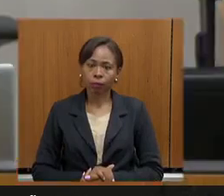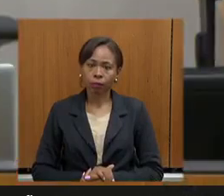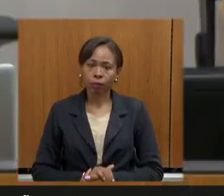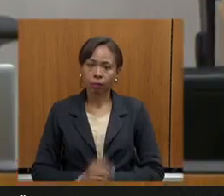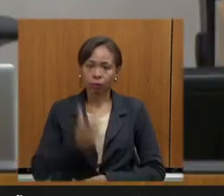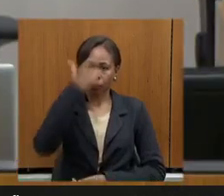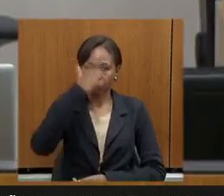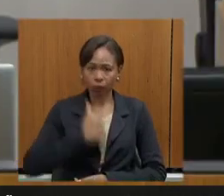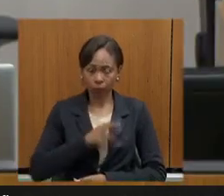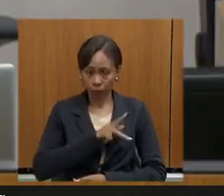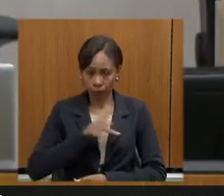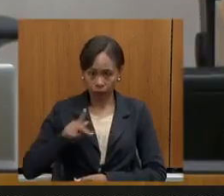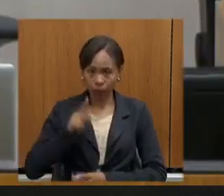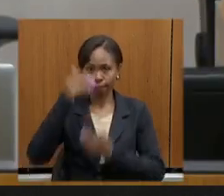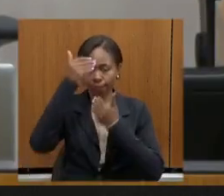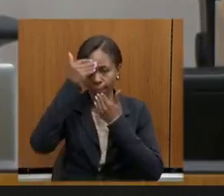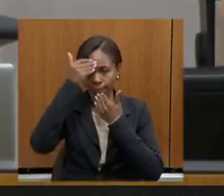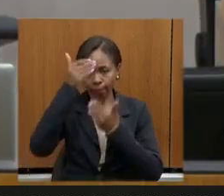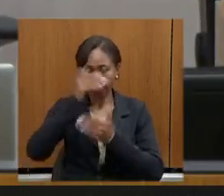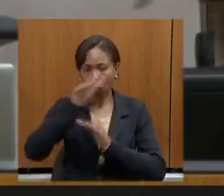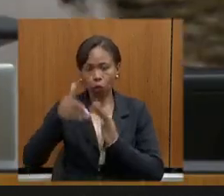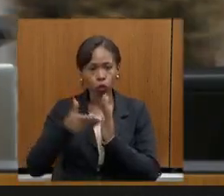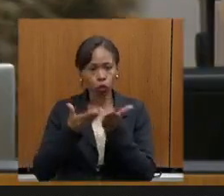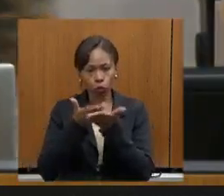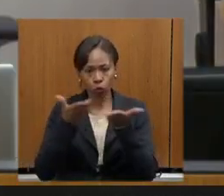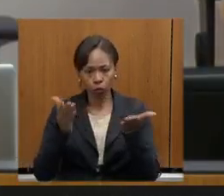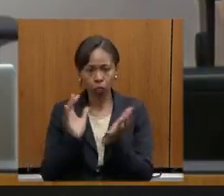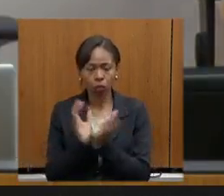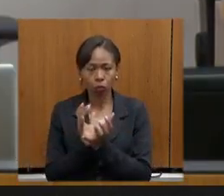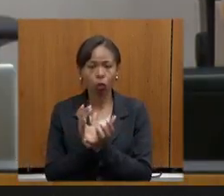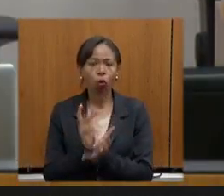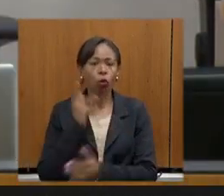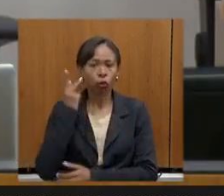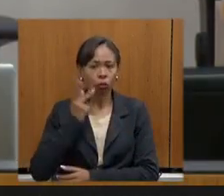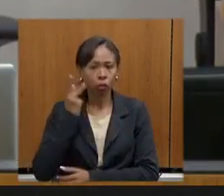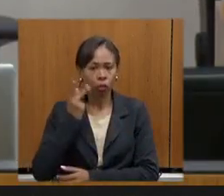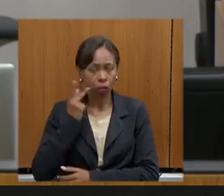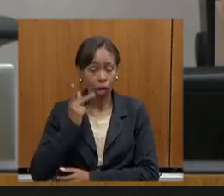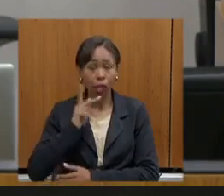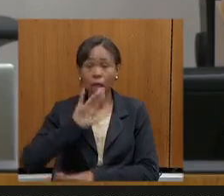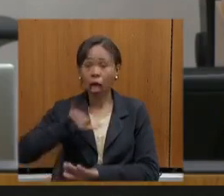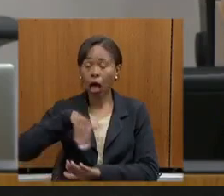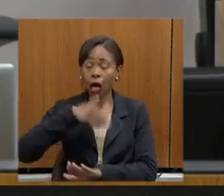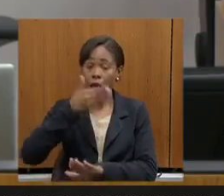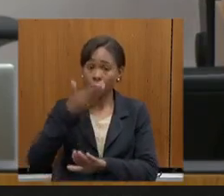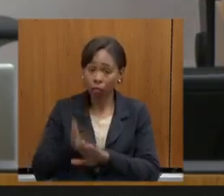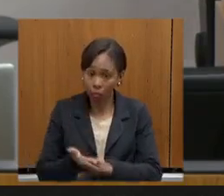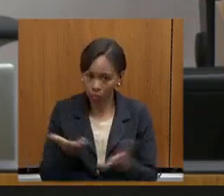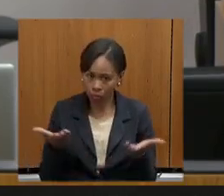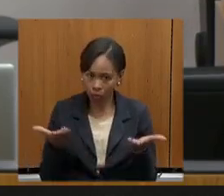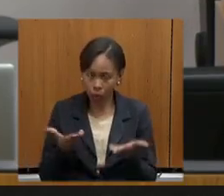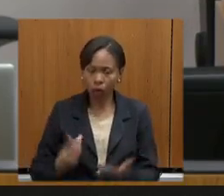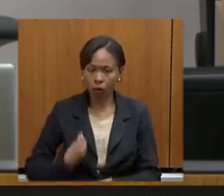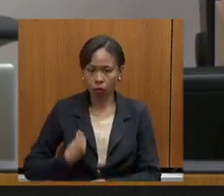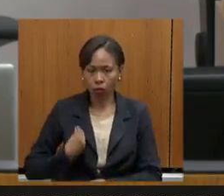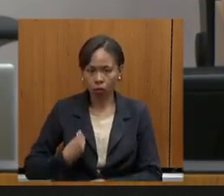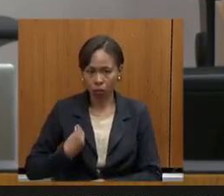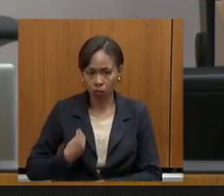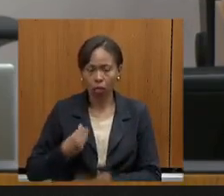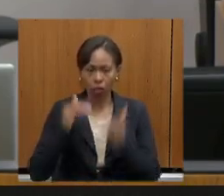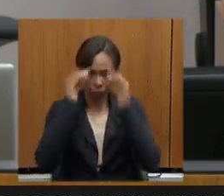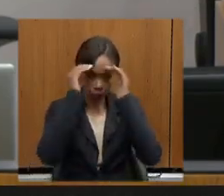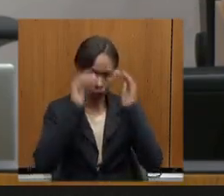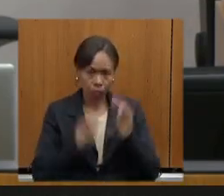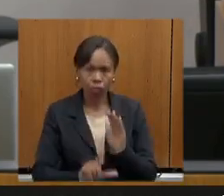presidência agradece a todos os parlamentares que ficaram até essa hora tendo em vista a